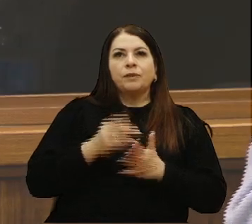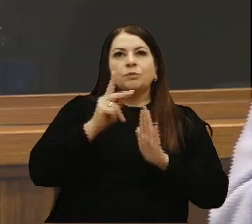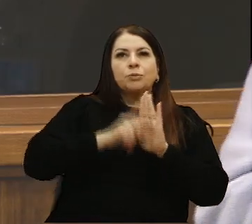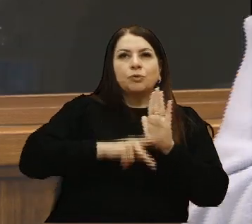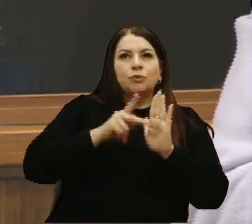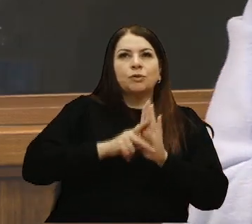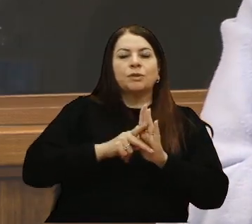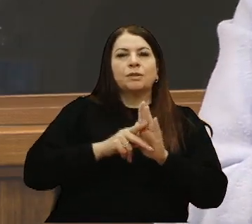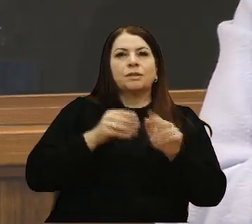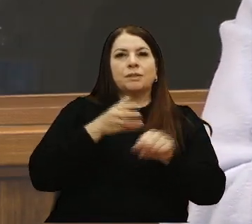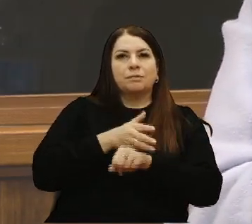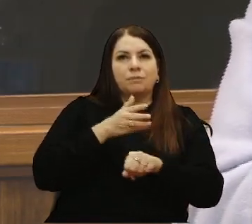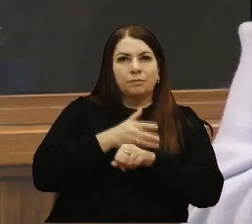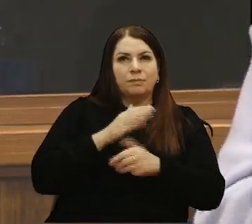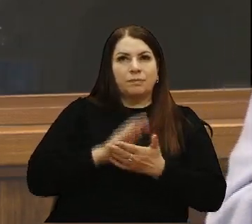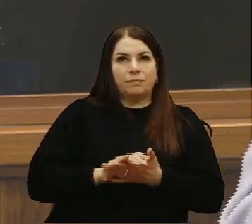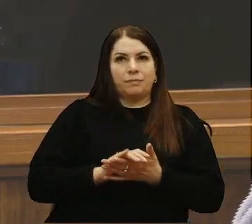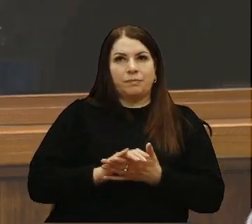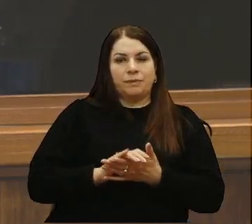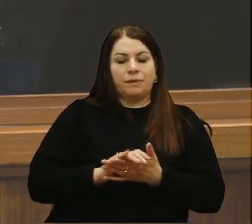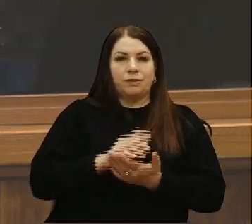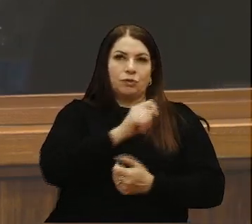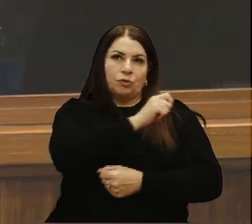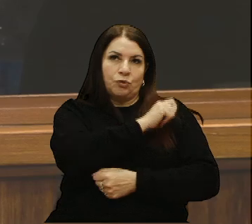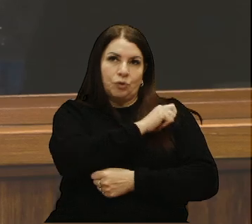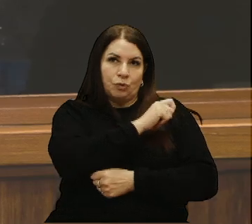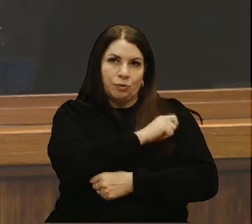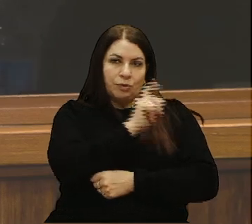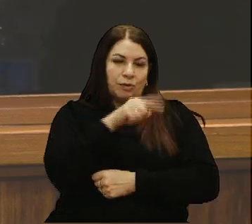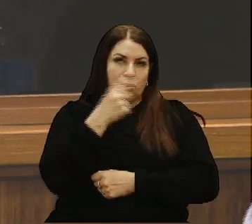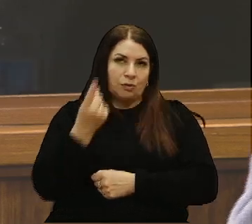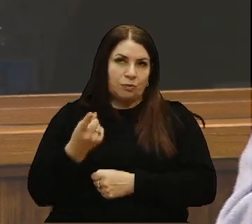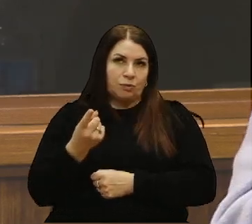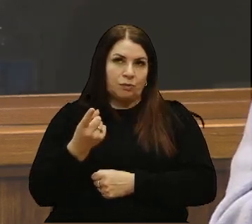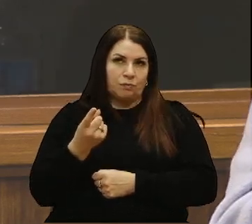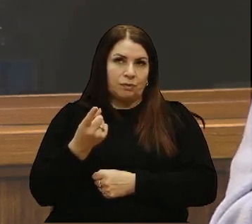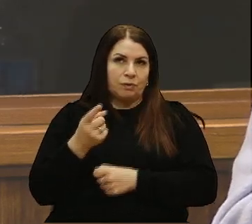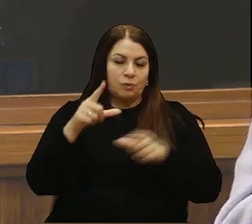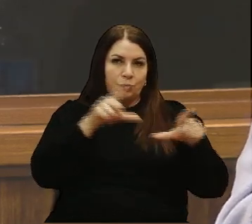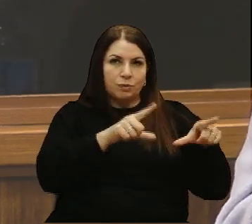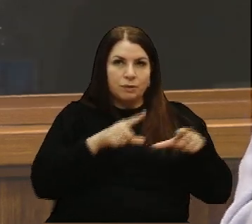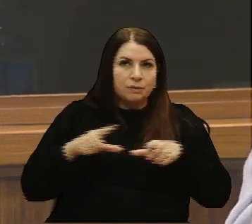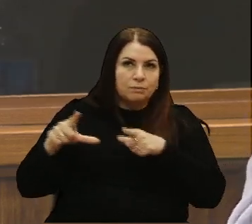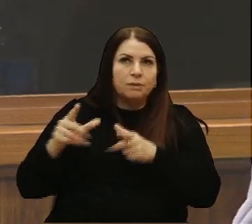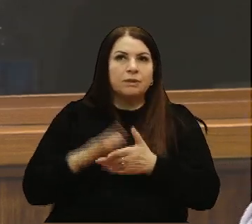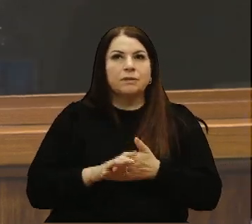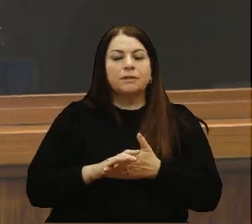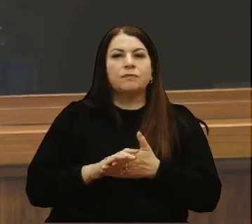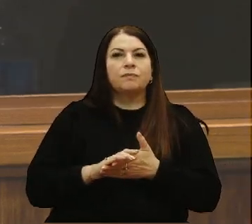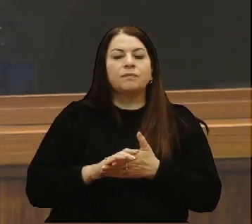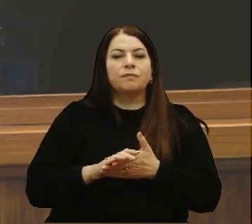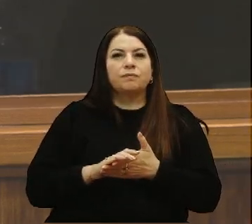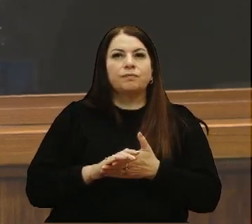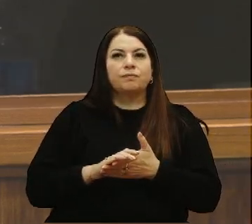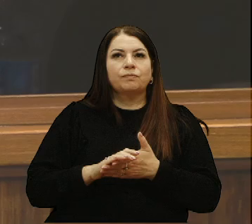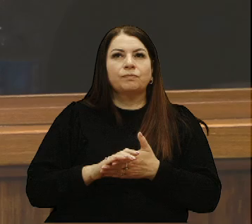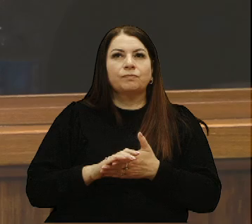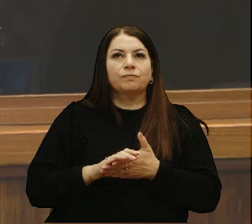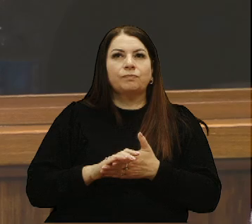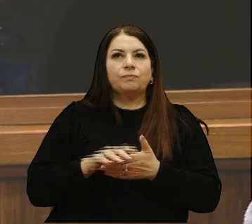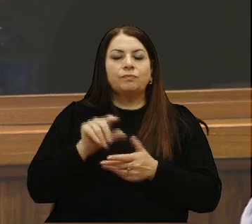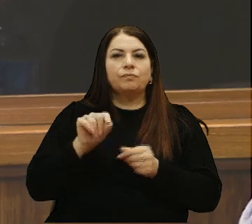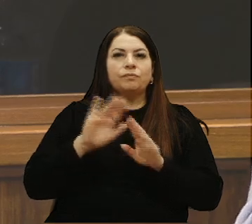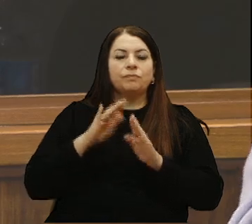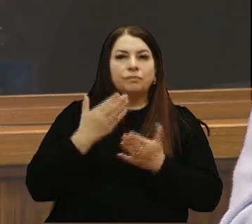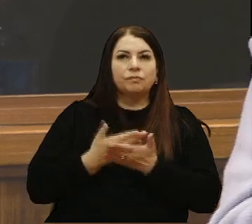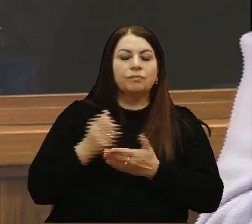projetos, essa participação de estudantes em outros espaços faz com que a